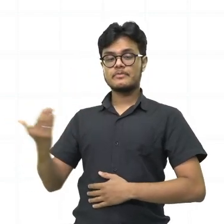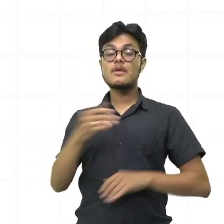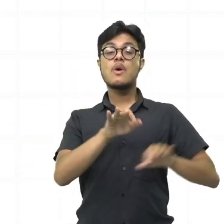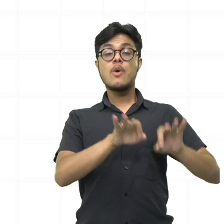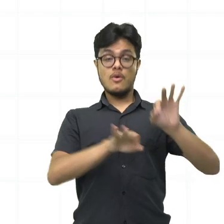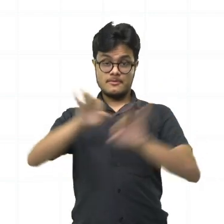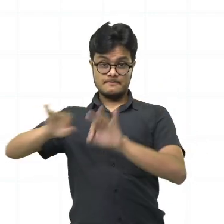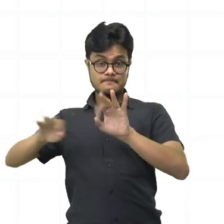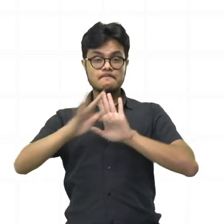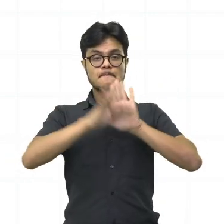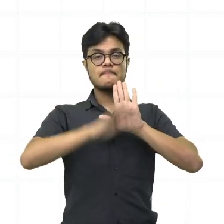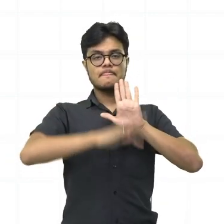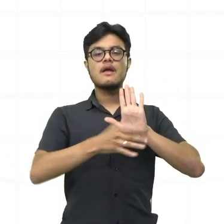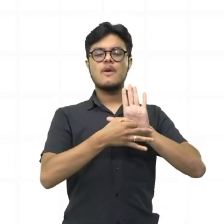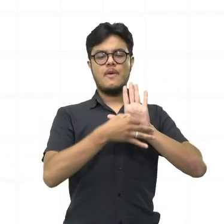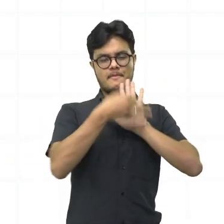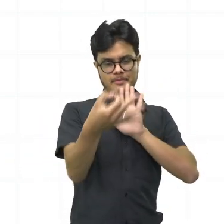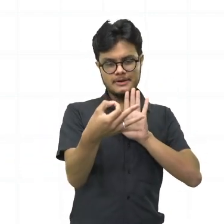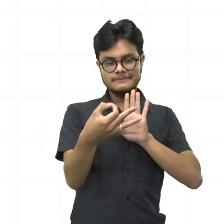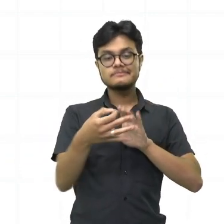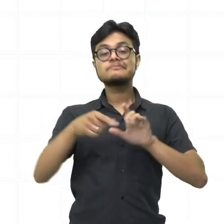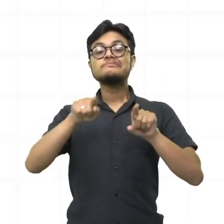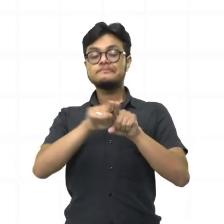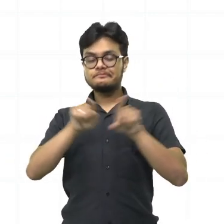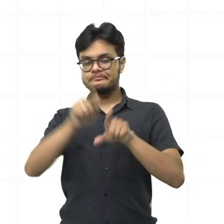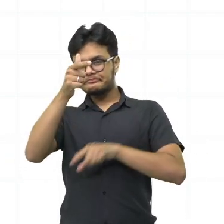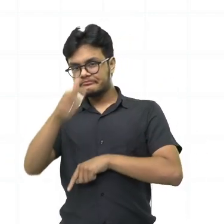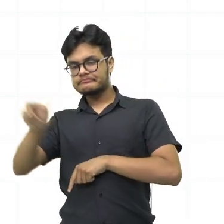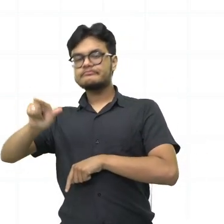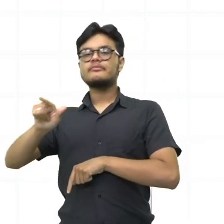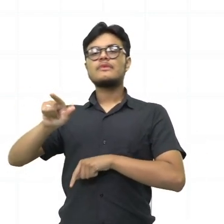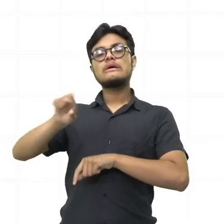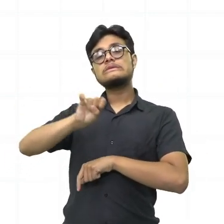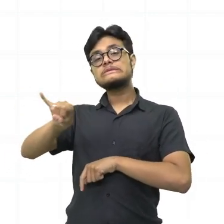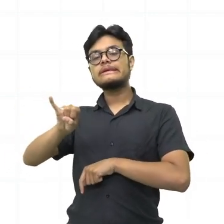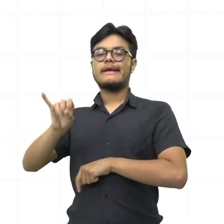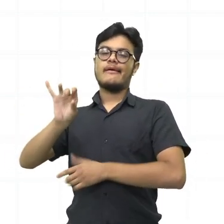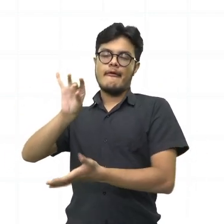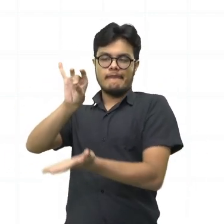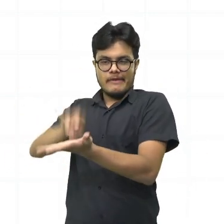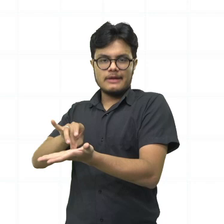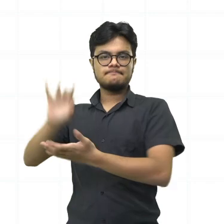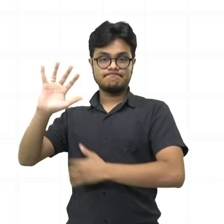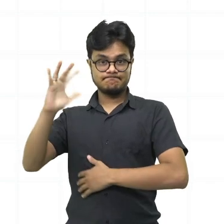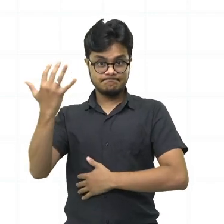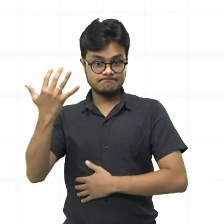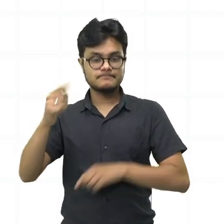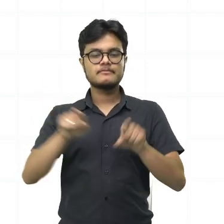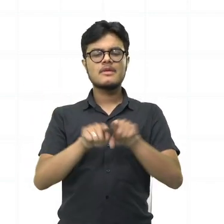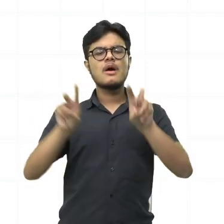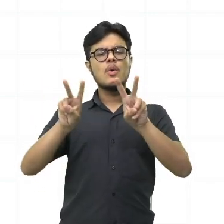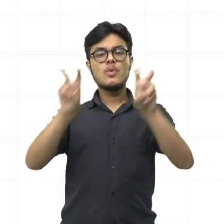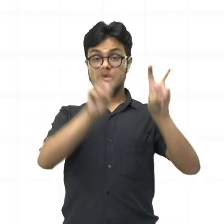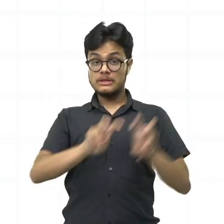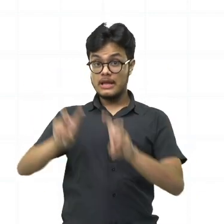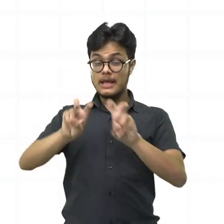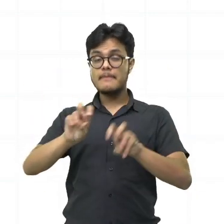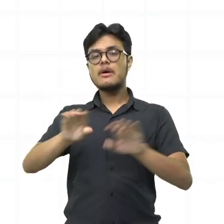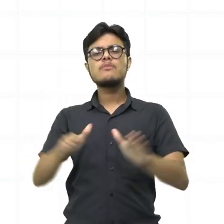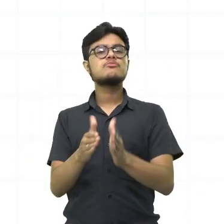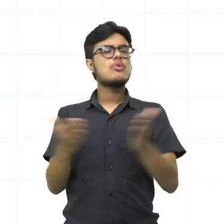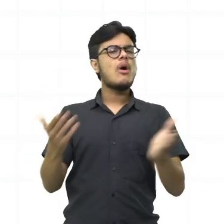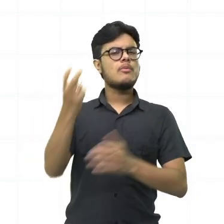textos argumentativos e apreciativos, seleção de fato, assunto, objeto cultural a